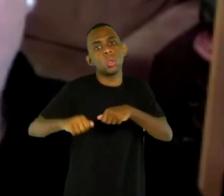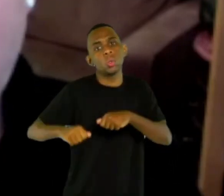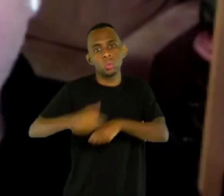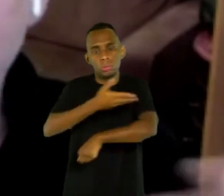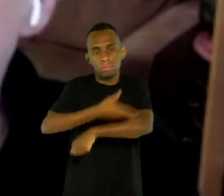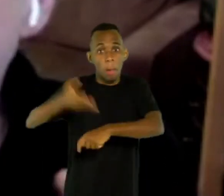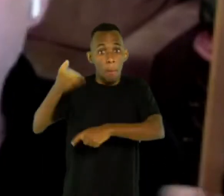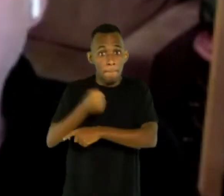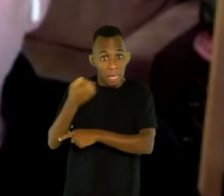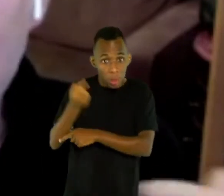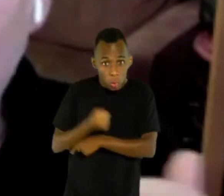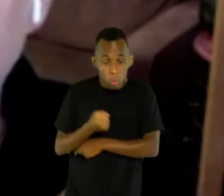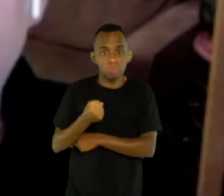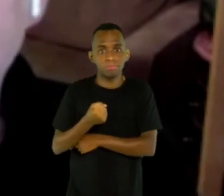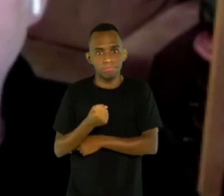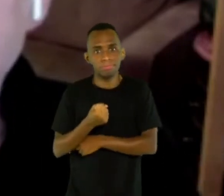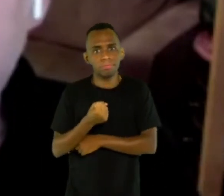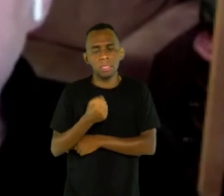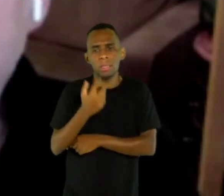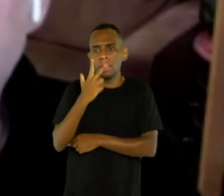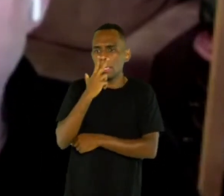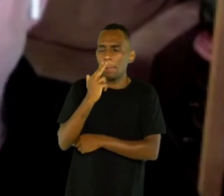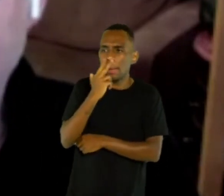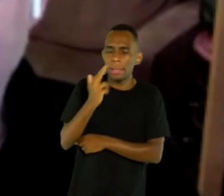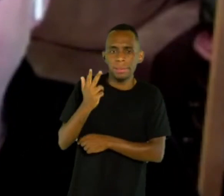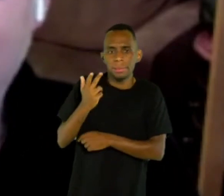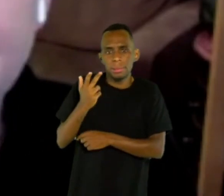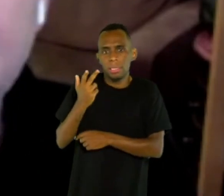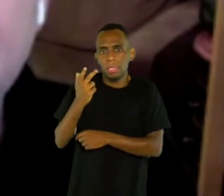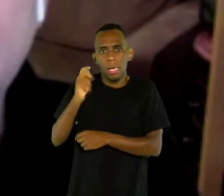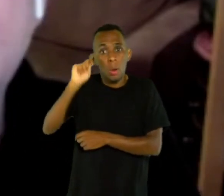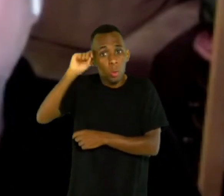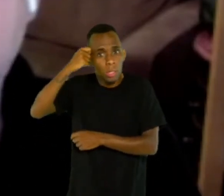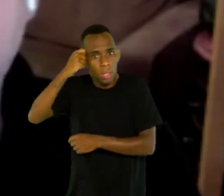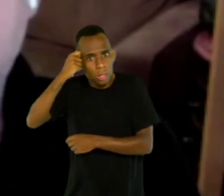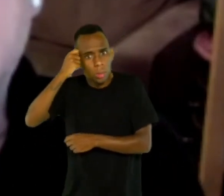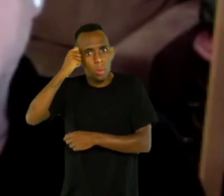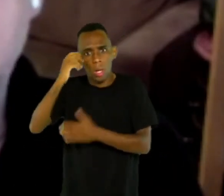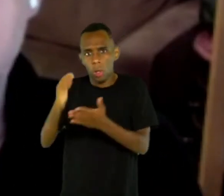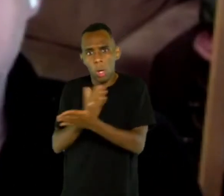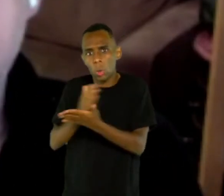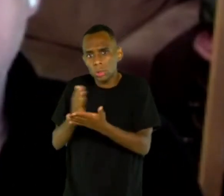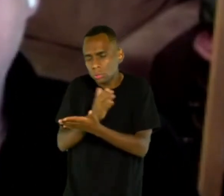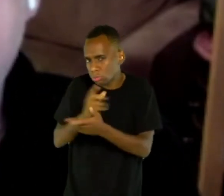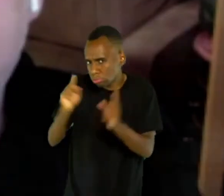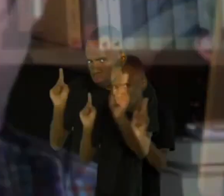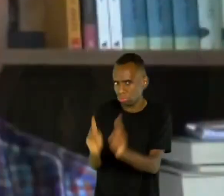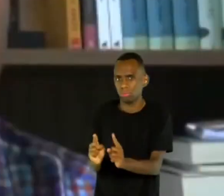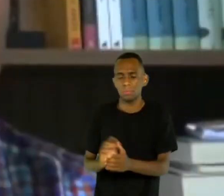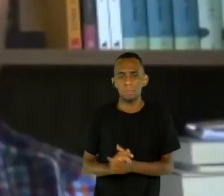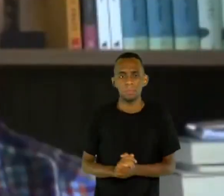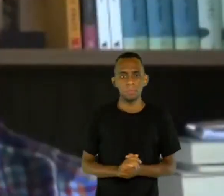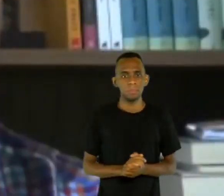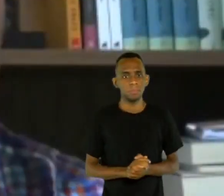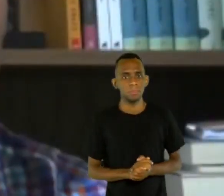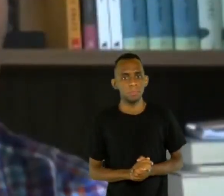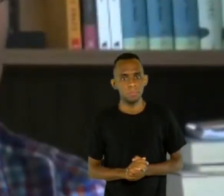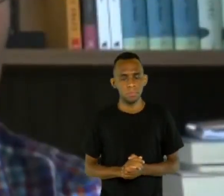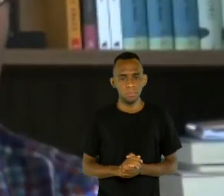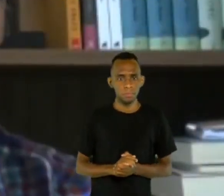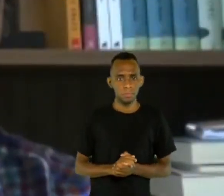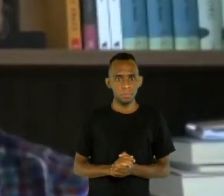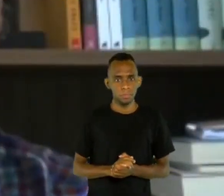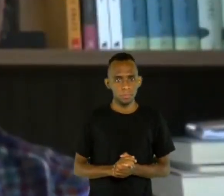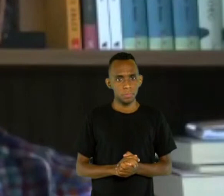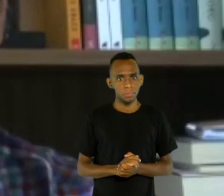que a negritude é um acaso ou então vem para servir, né? Sim. E, Sérgio, é